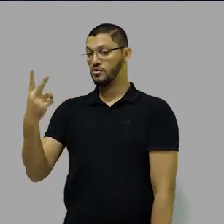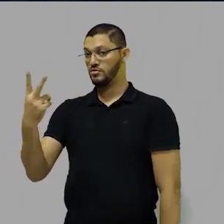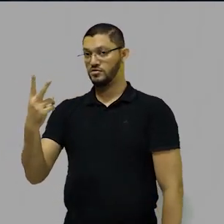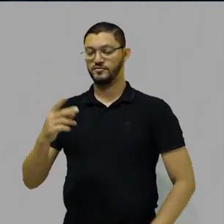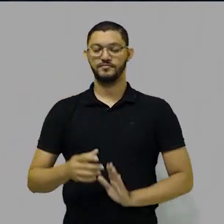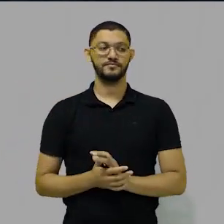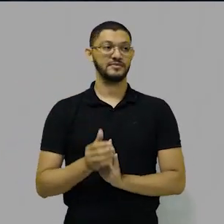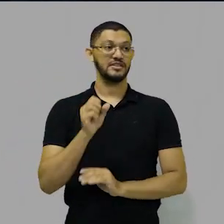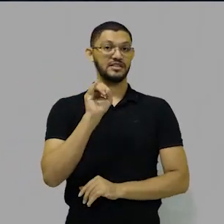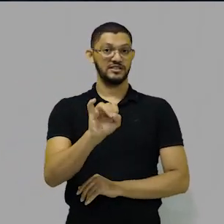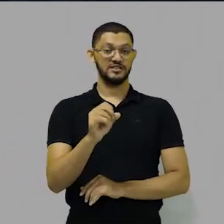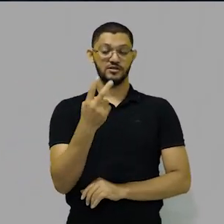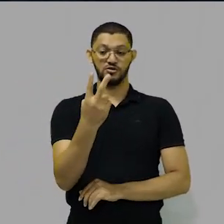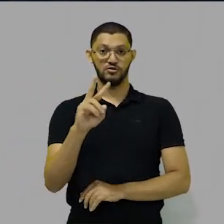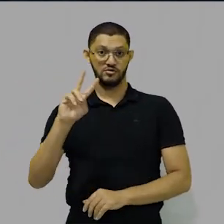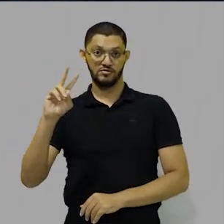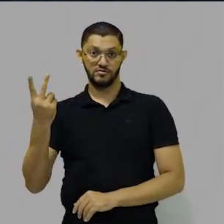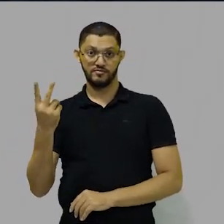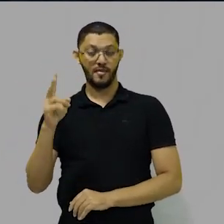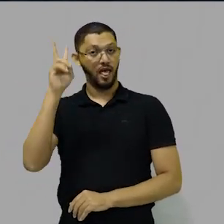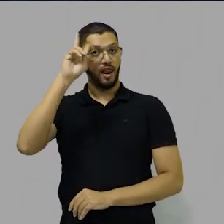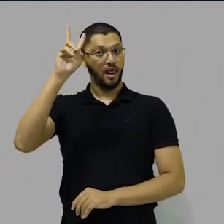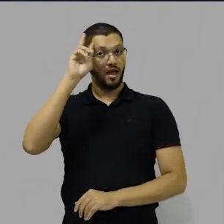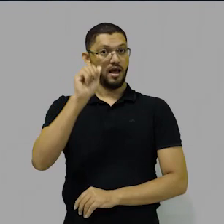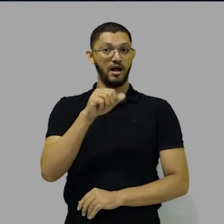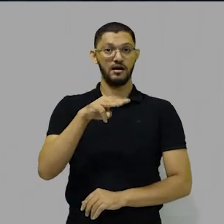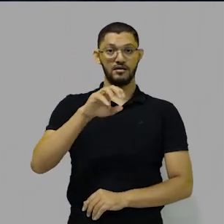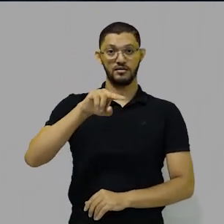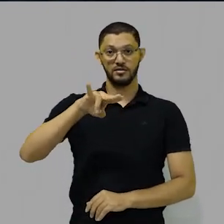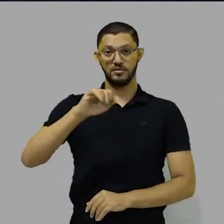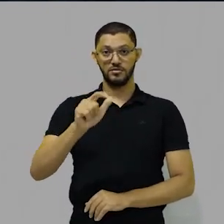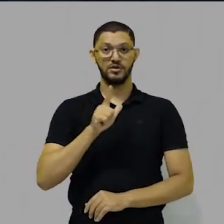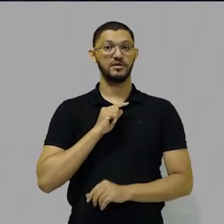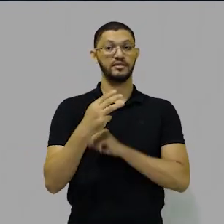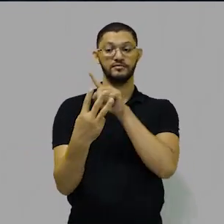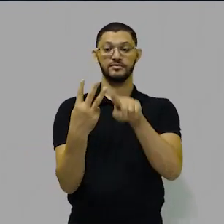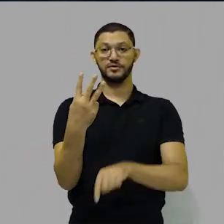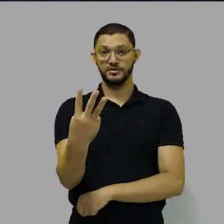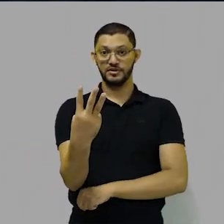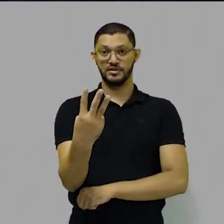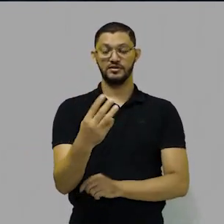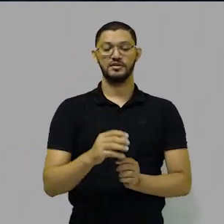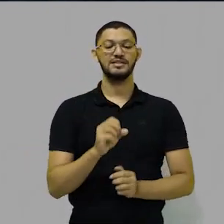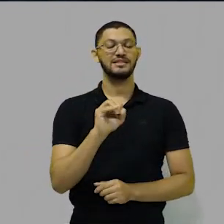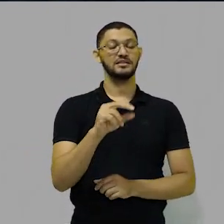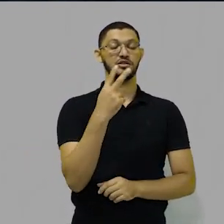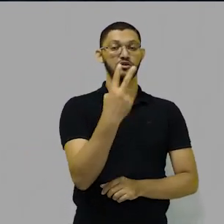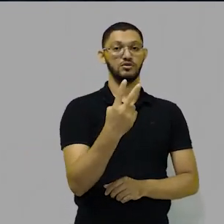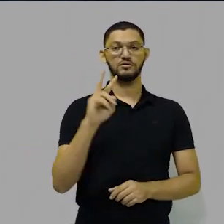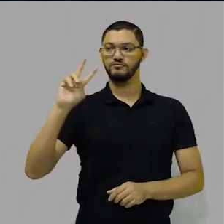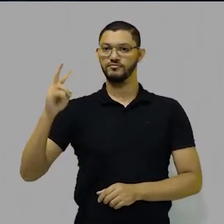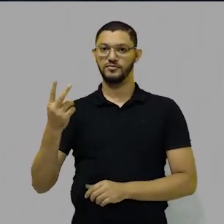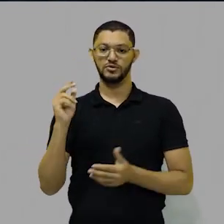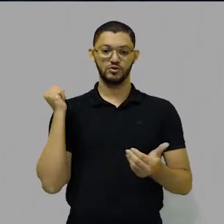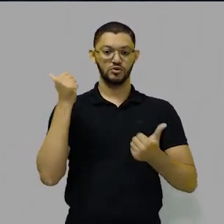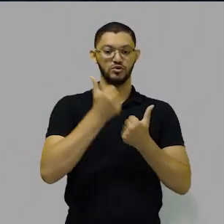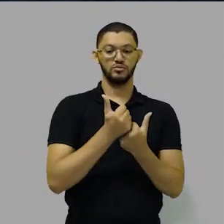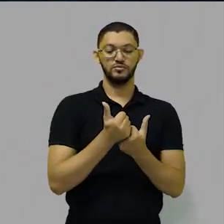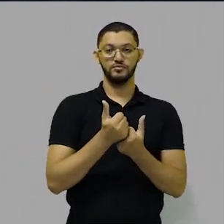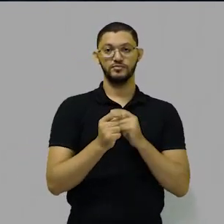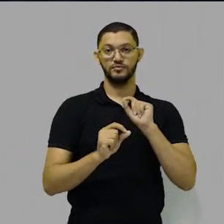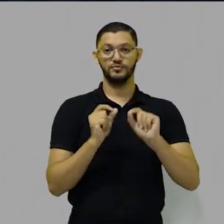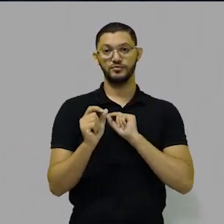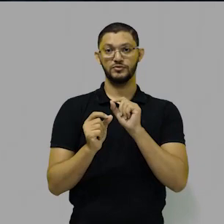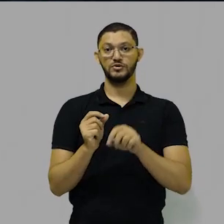Se 2 hidrogênios, lembra que a amônia tem 3. Desses 3, se 2 hidrogênios forem substituídos